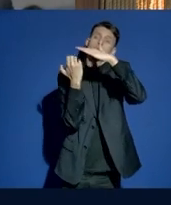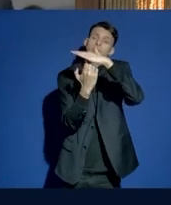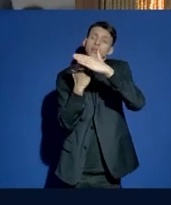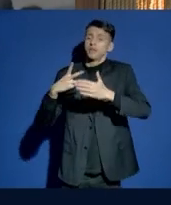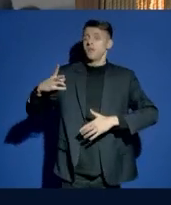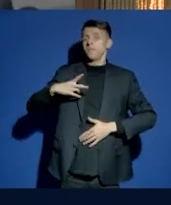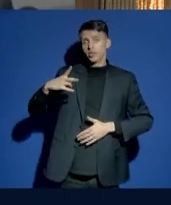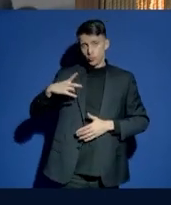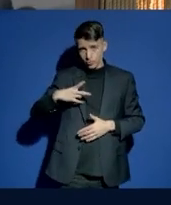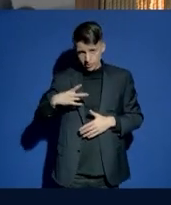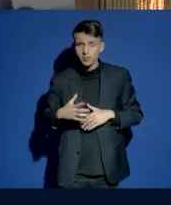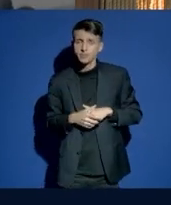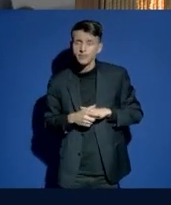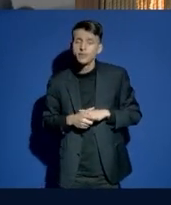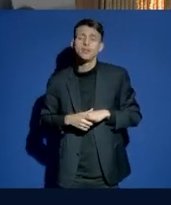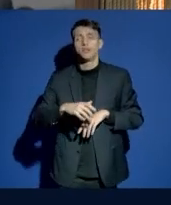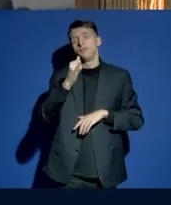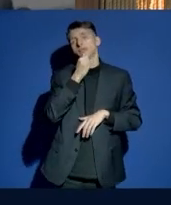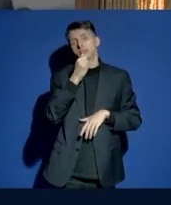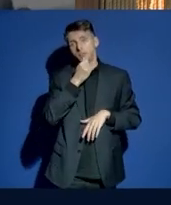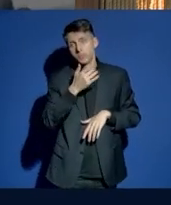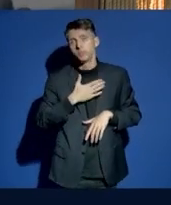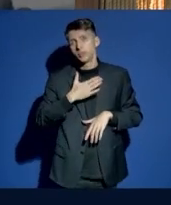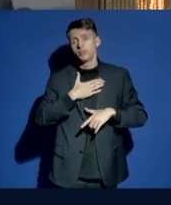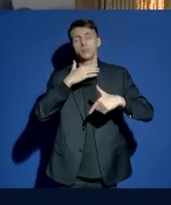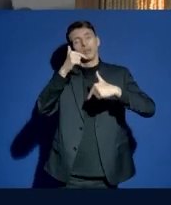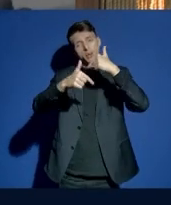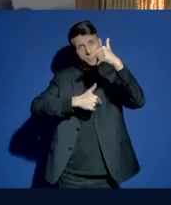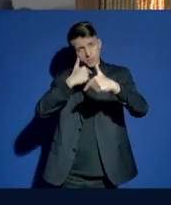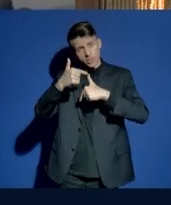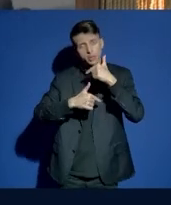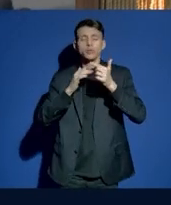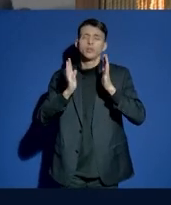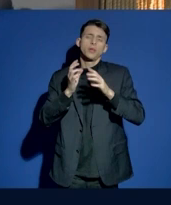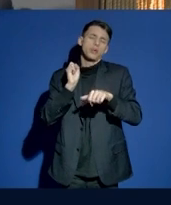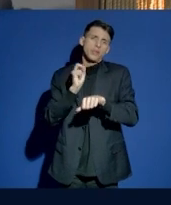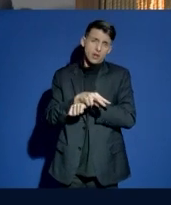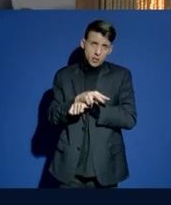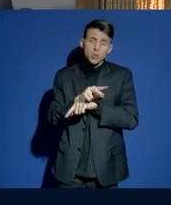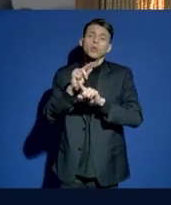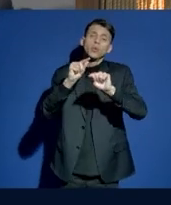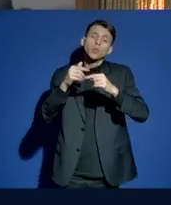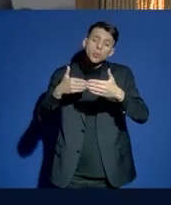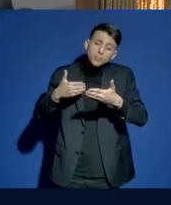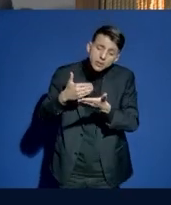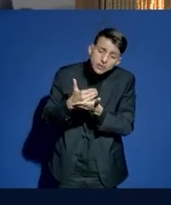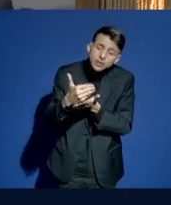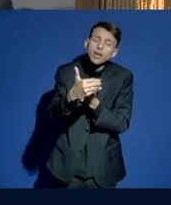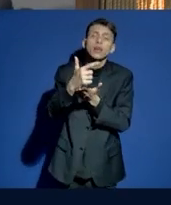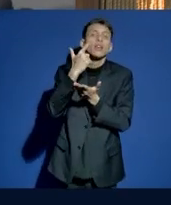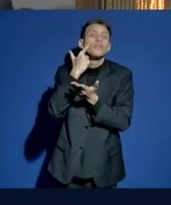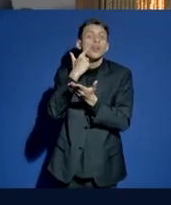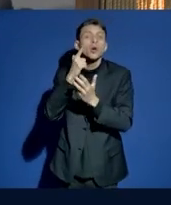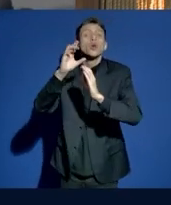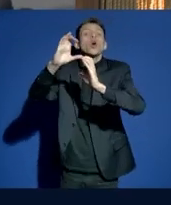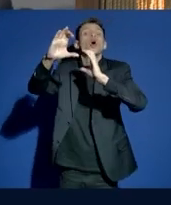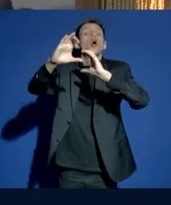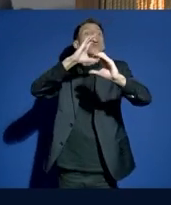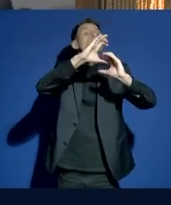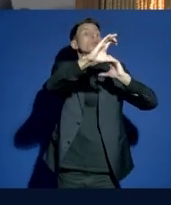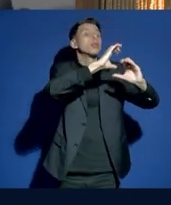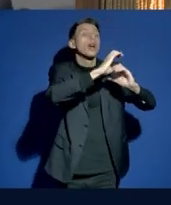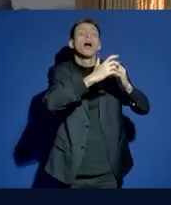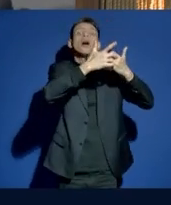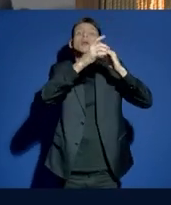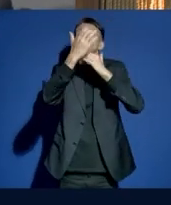fechada, parte do meu trabalho, desde que eu entrei, foi justamente de trazer à tona a comunicação daquilo que estava sendo